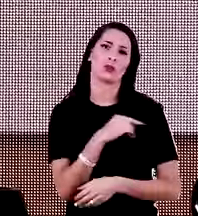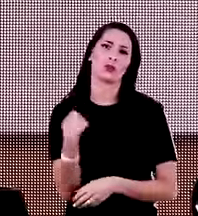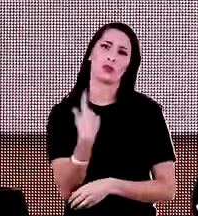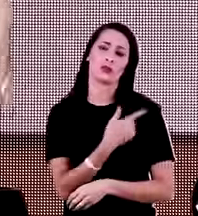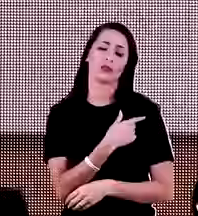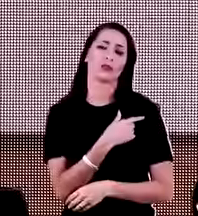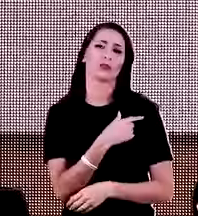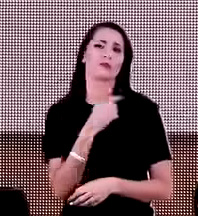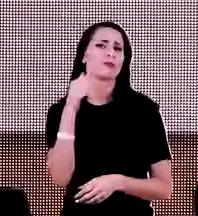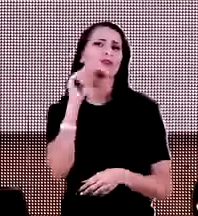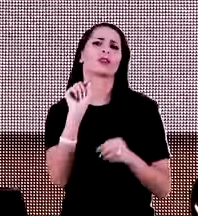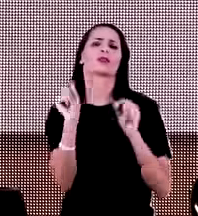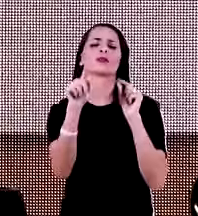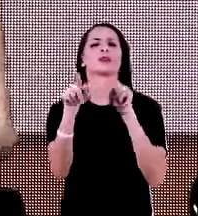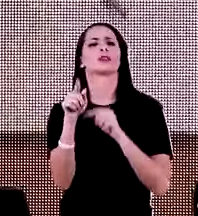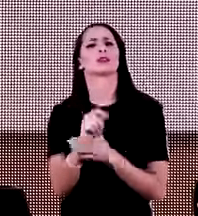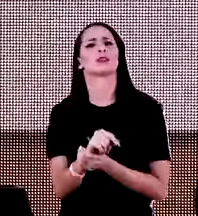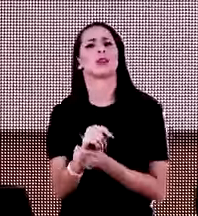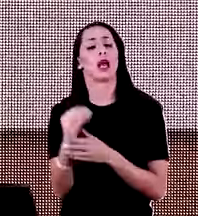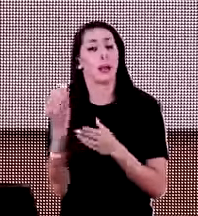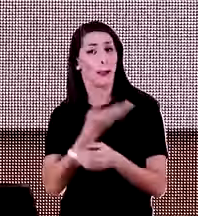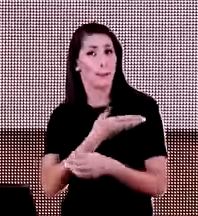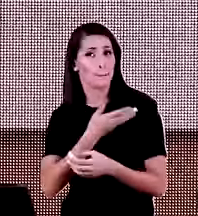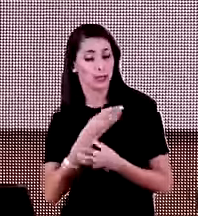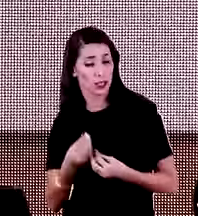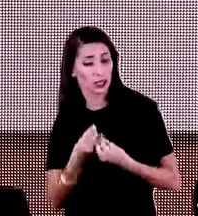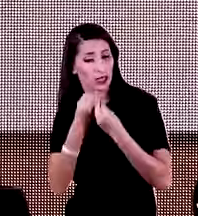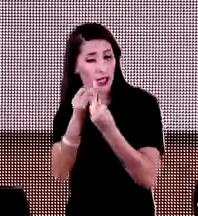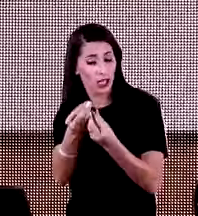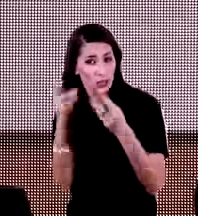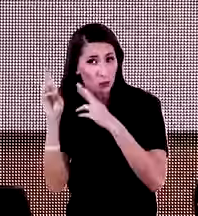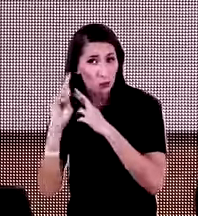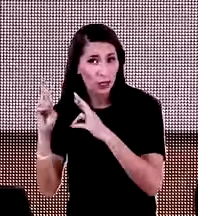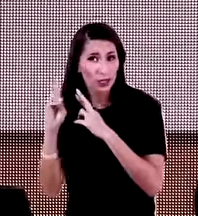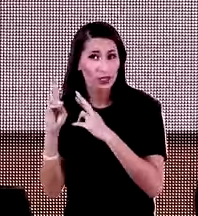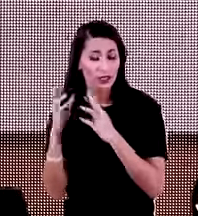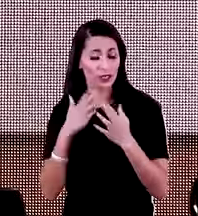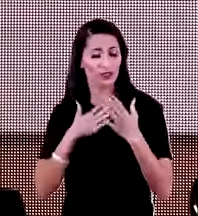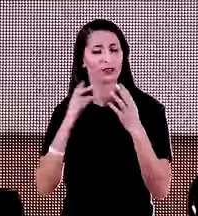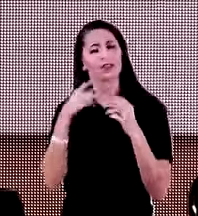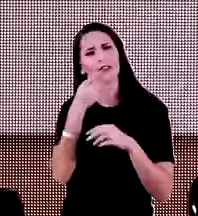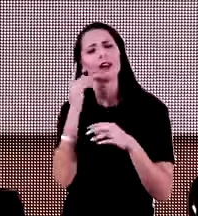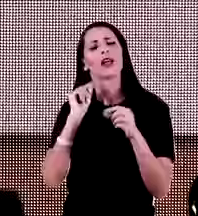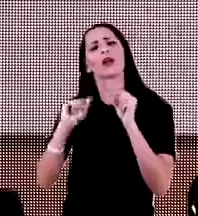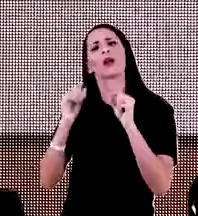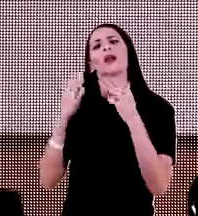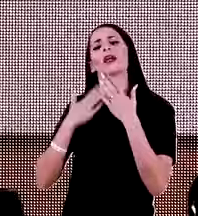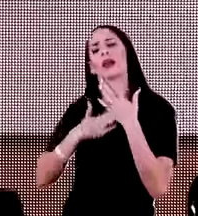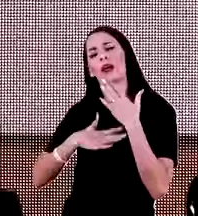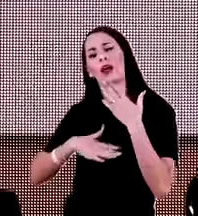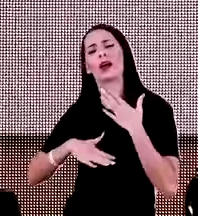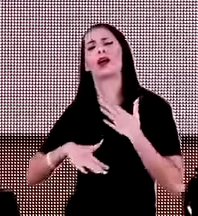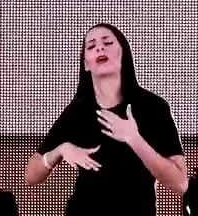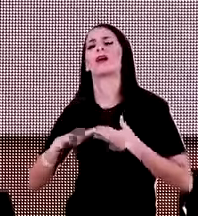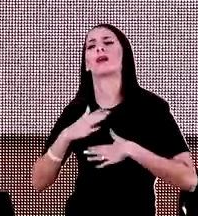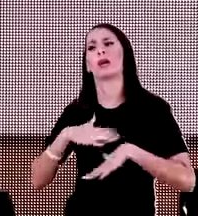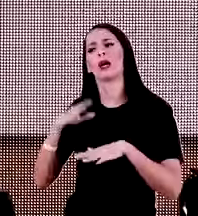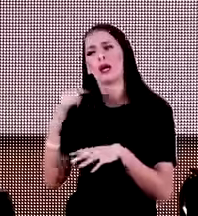Você é a amiga que traz esperança? Você é a amiga que diz, calma, calma, eu vou buscar uma espiga, vai dar